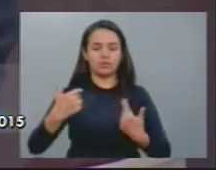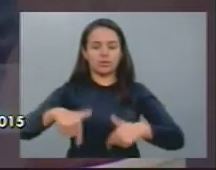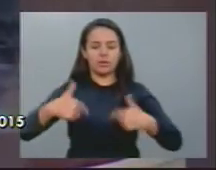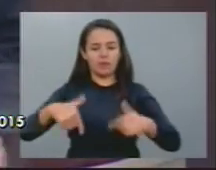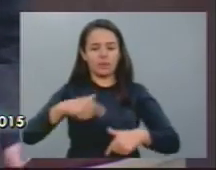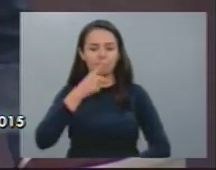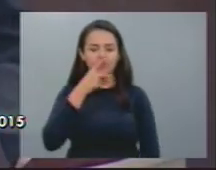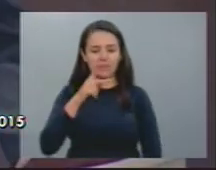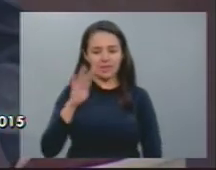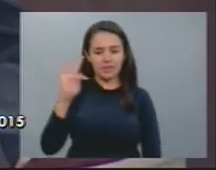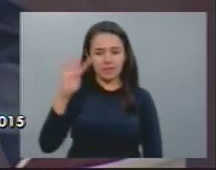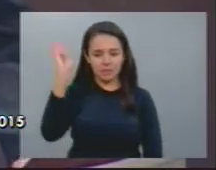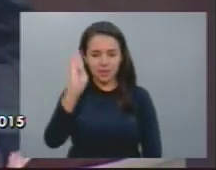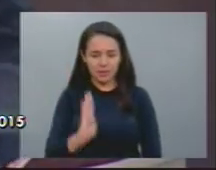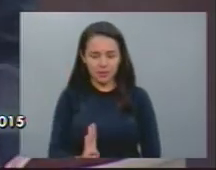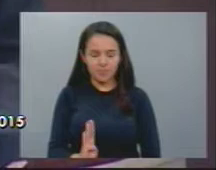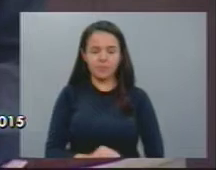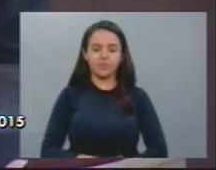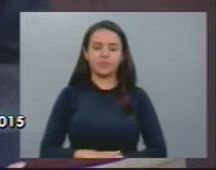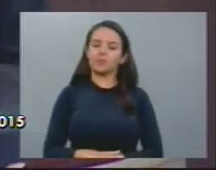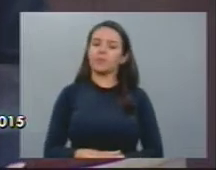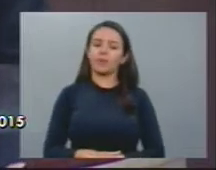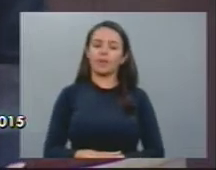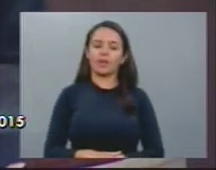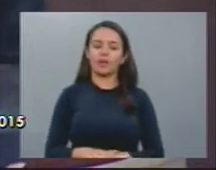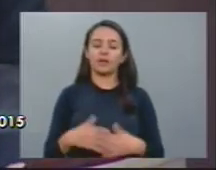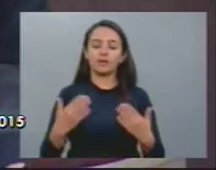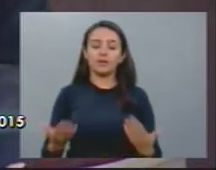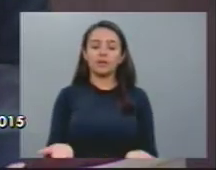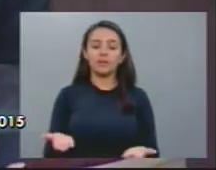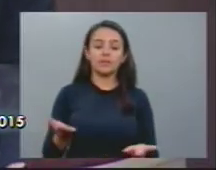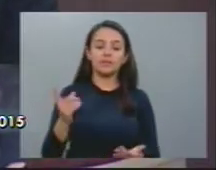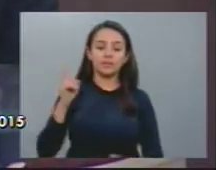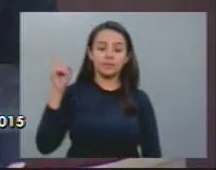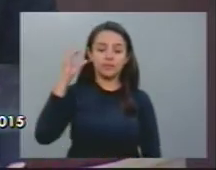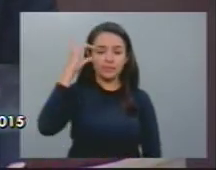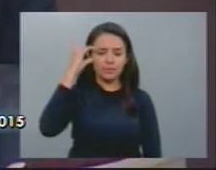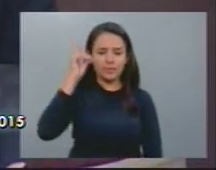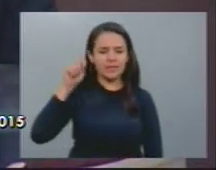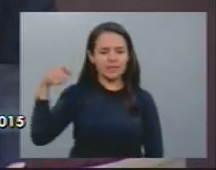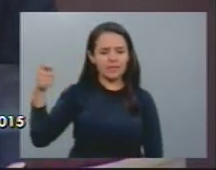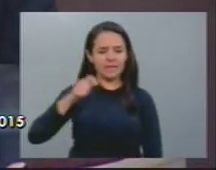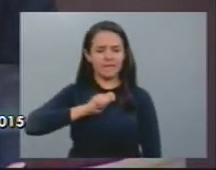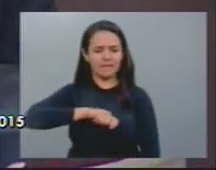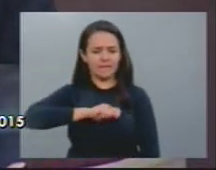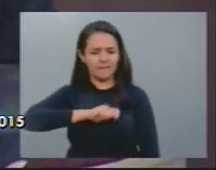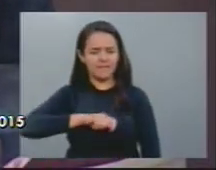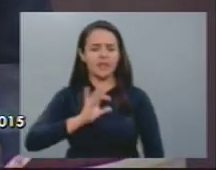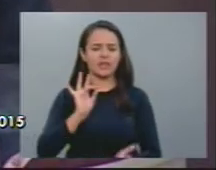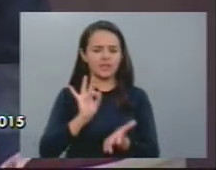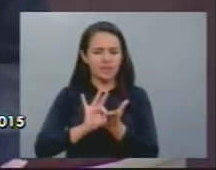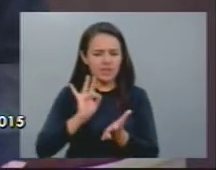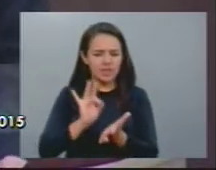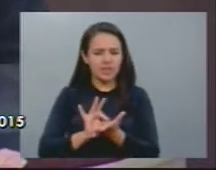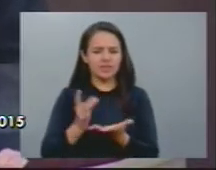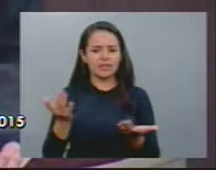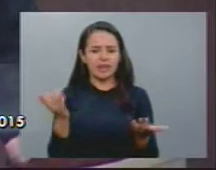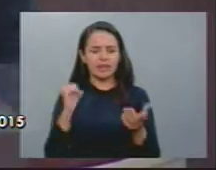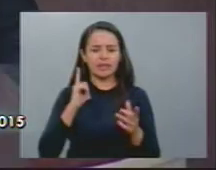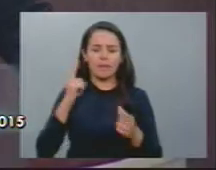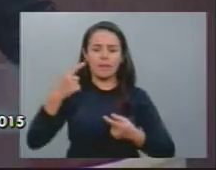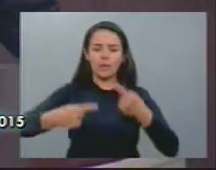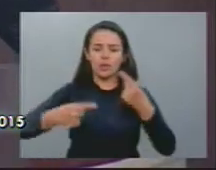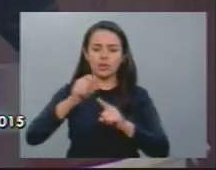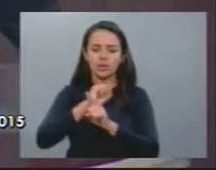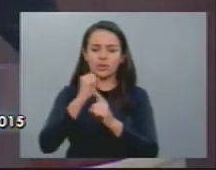aplicando um ajuste com requintes de crueldade, cortando políticas